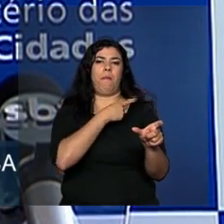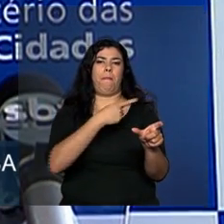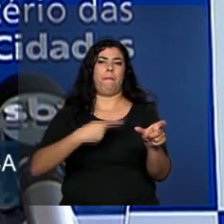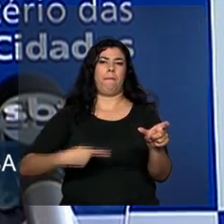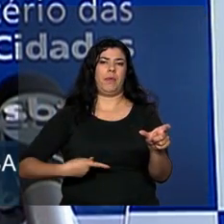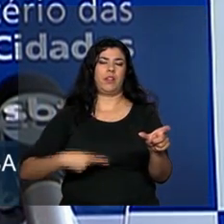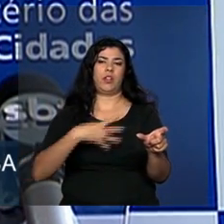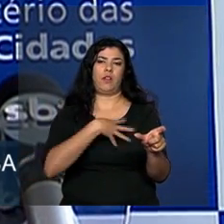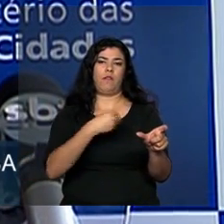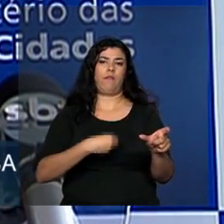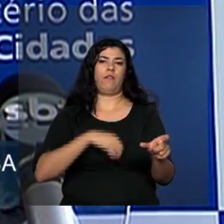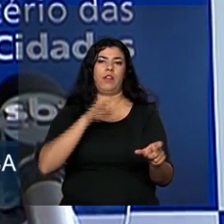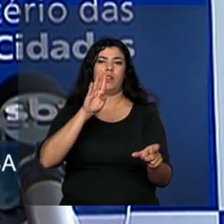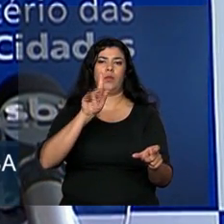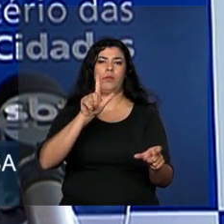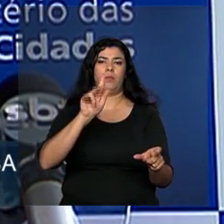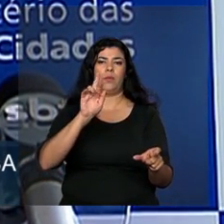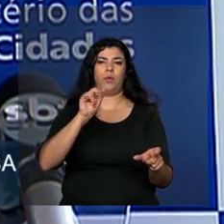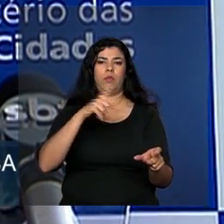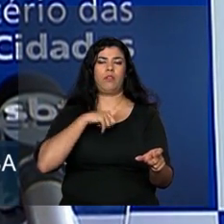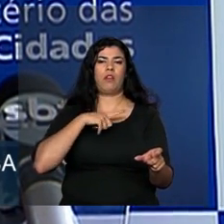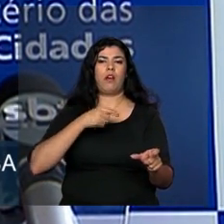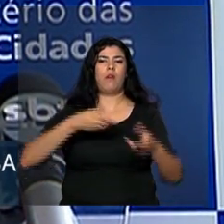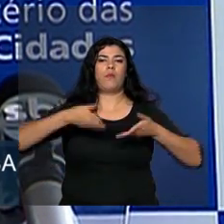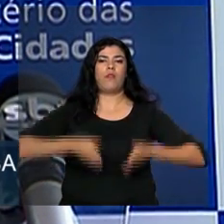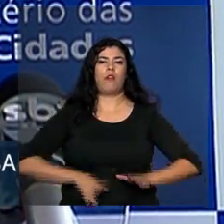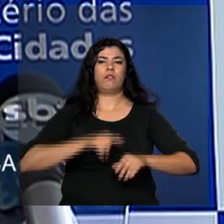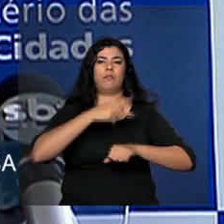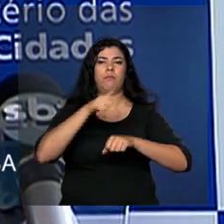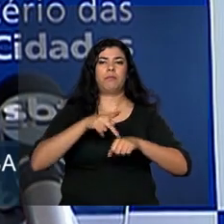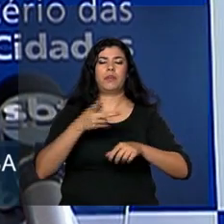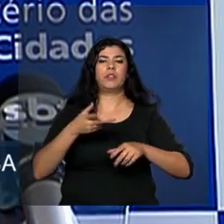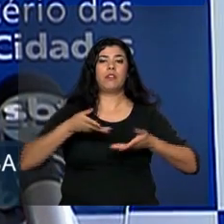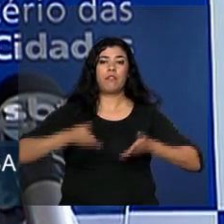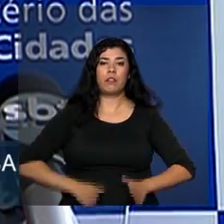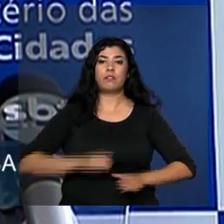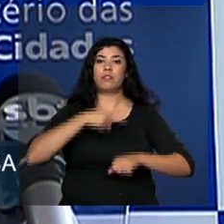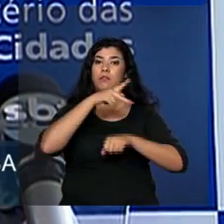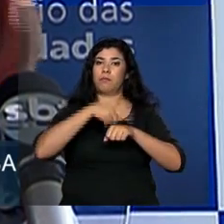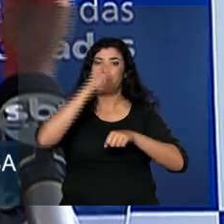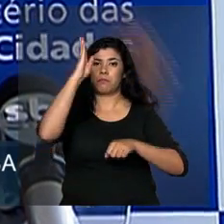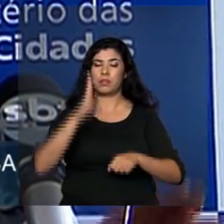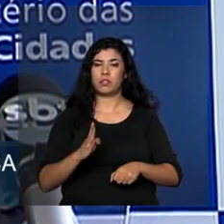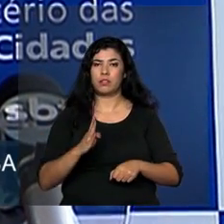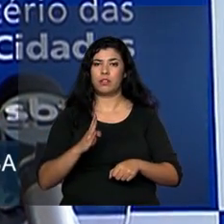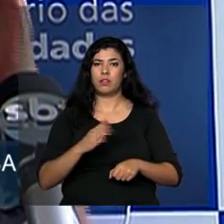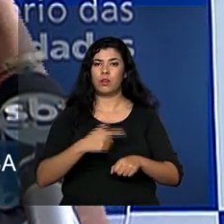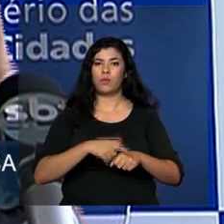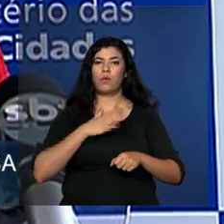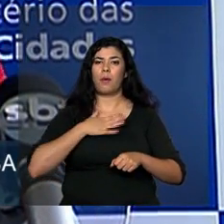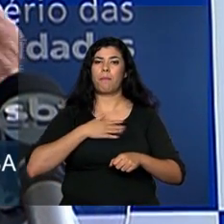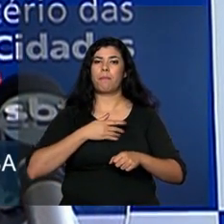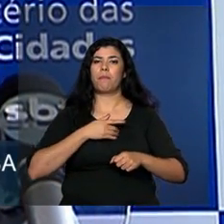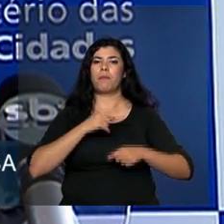búlgaro, portanto, eu sou eslava. Não, eu sou presidenta do Brasil, nasci aqui, fui criada aqui. A mesma